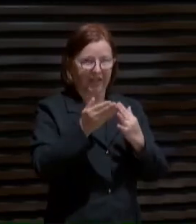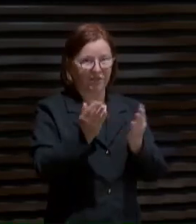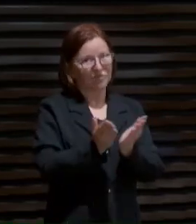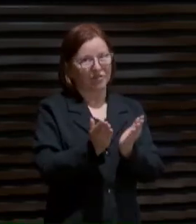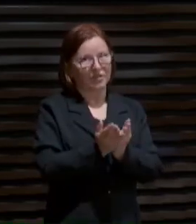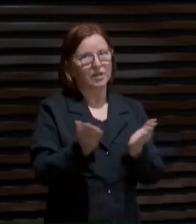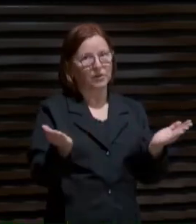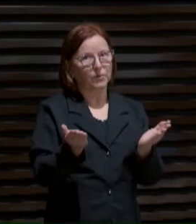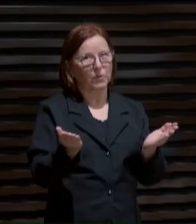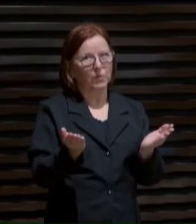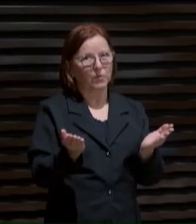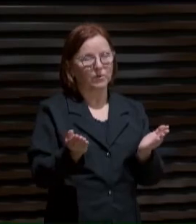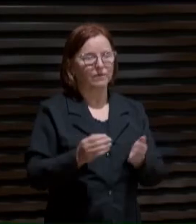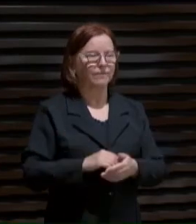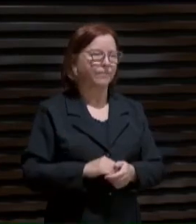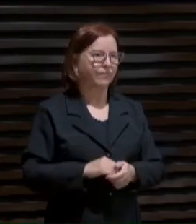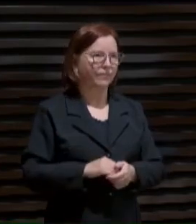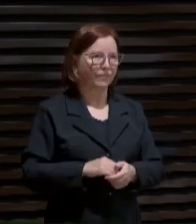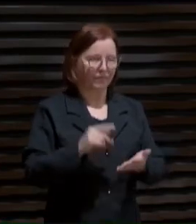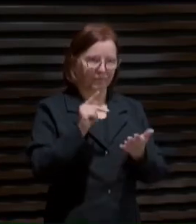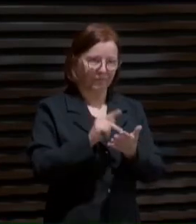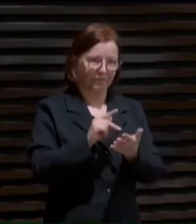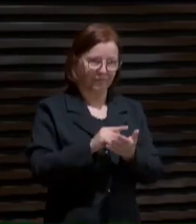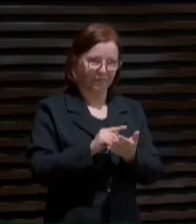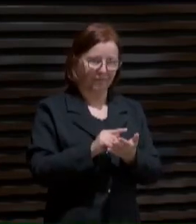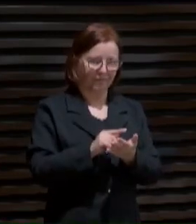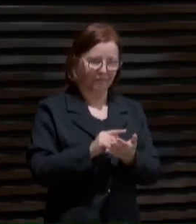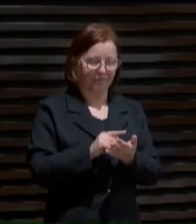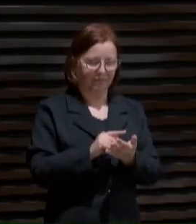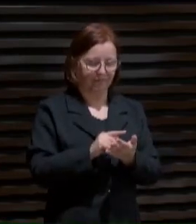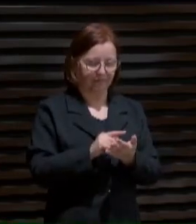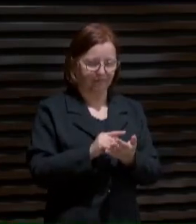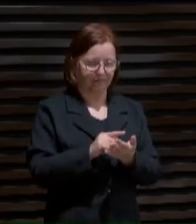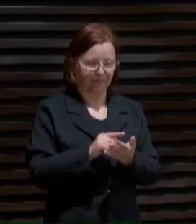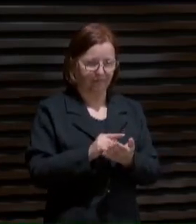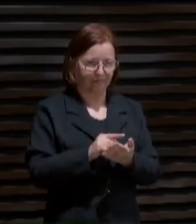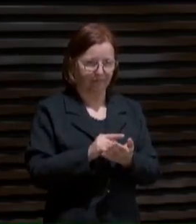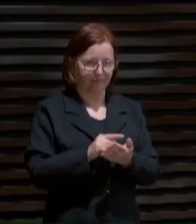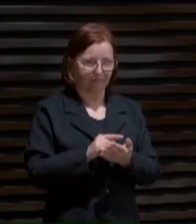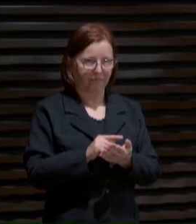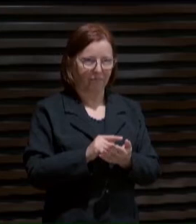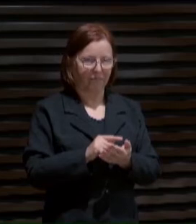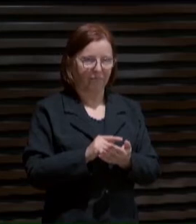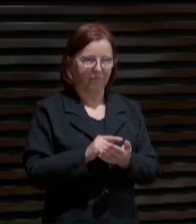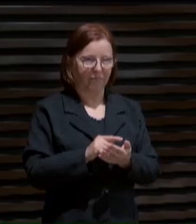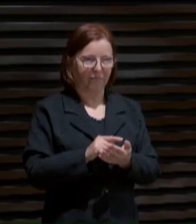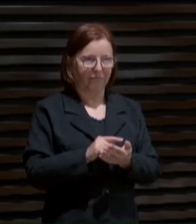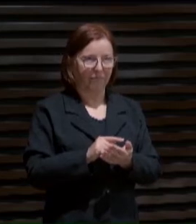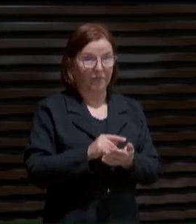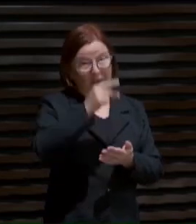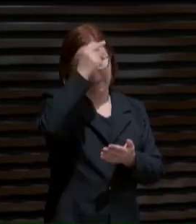adoração e a verdade é que aquele que é identificado aqui como